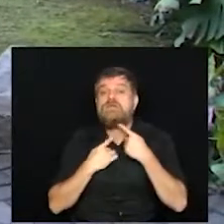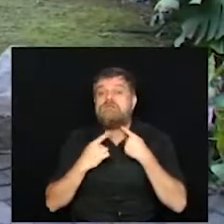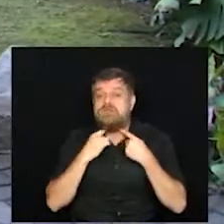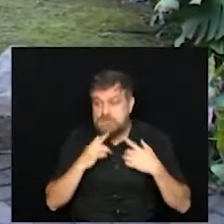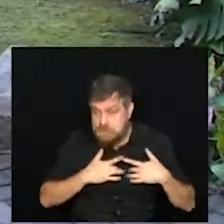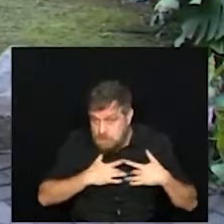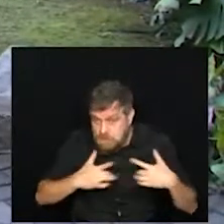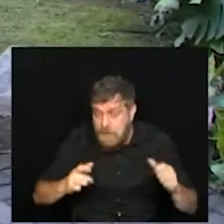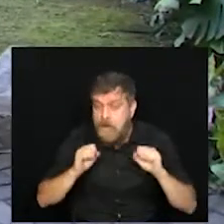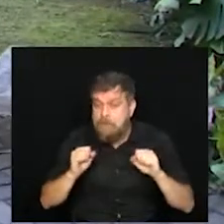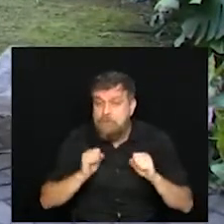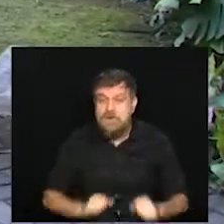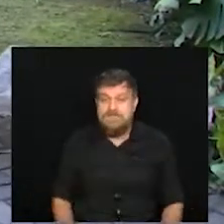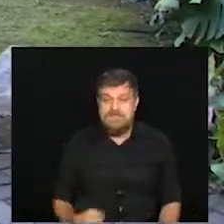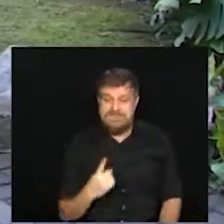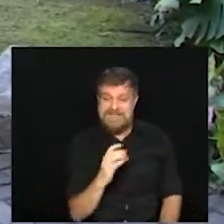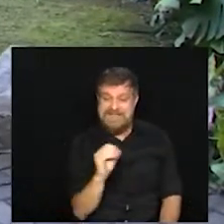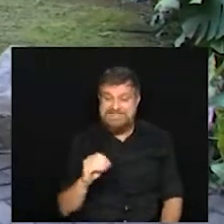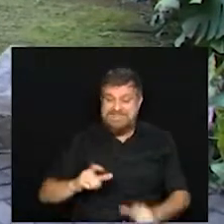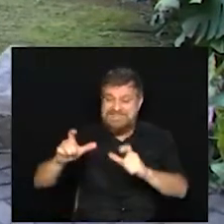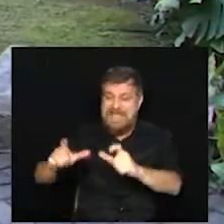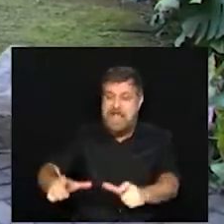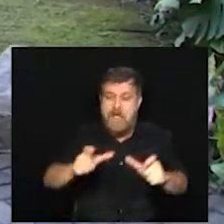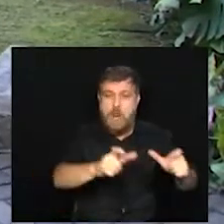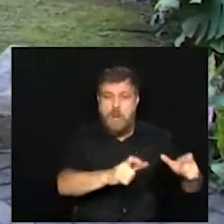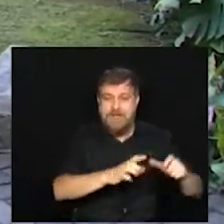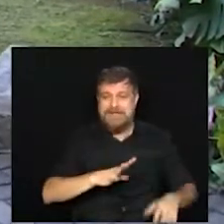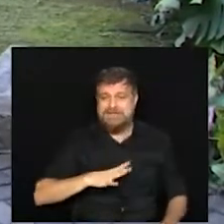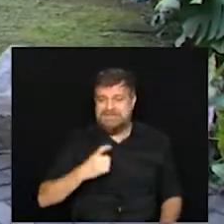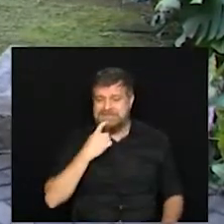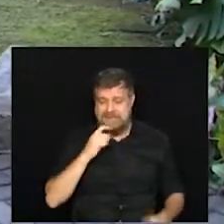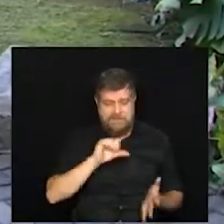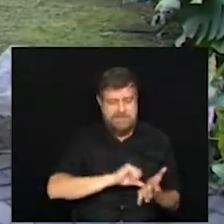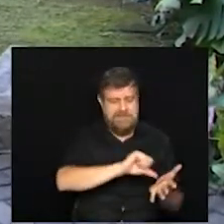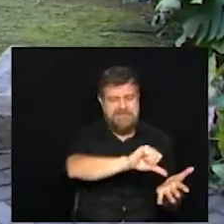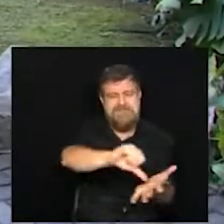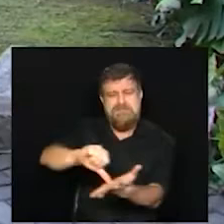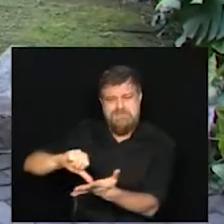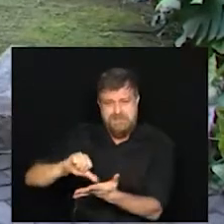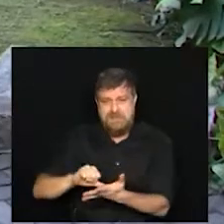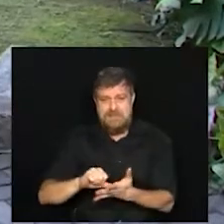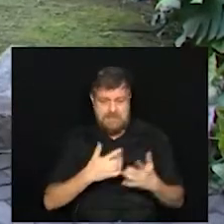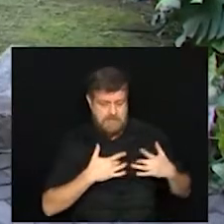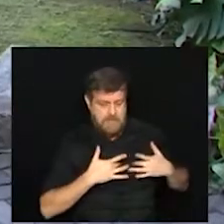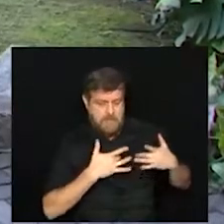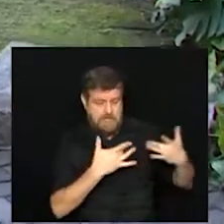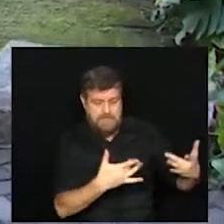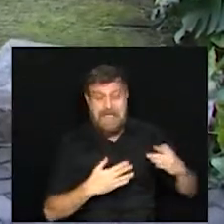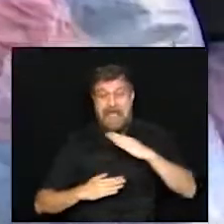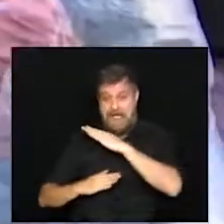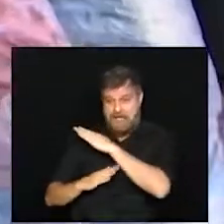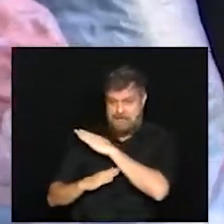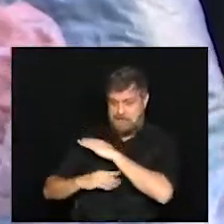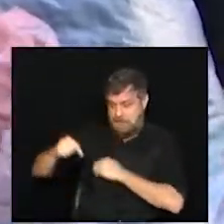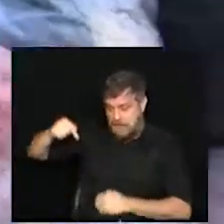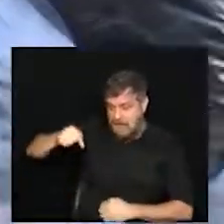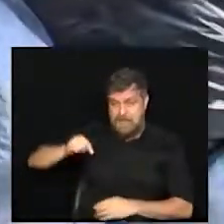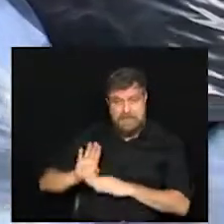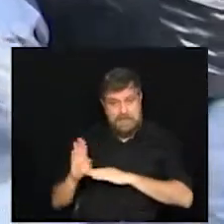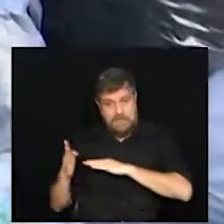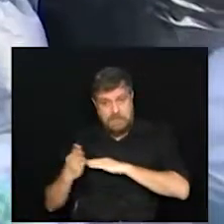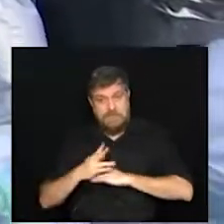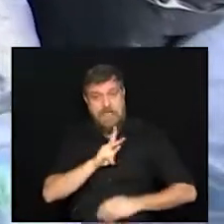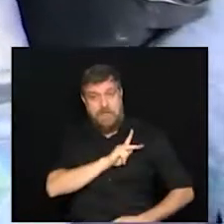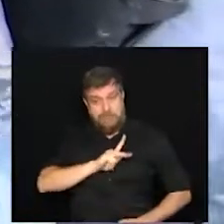ir em um dos mais de 100 locais espalhados pela cidade de Campinas. E claro, a Câmara Municipal aqui no bairro Ponte